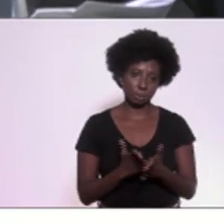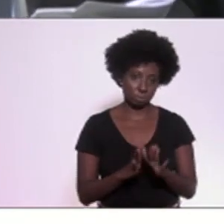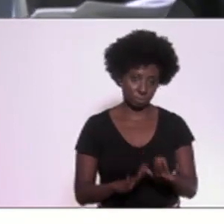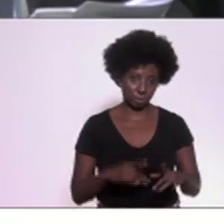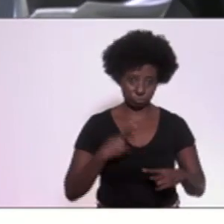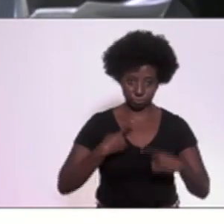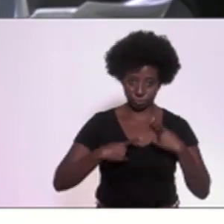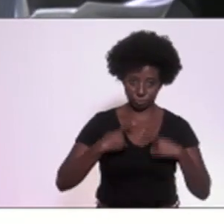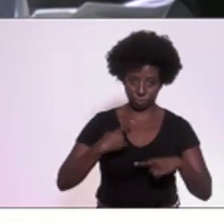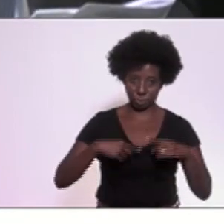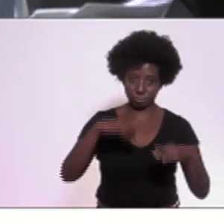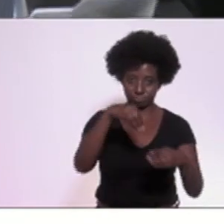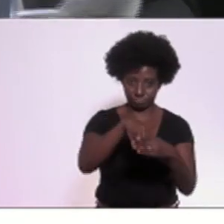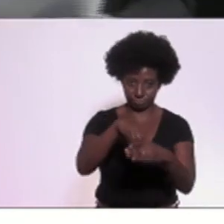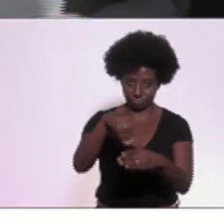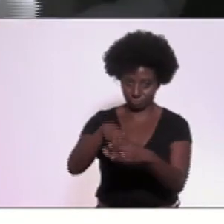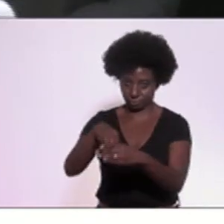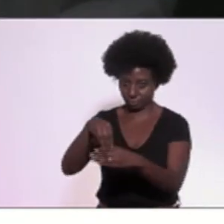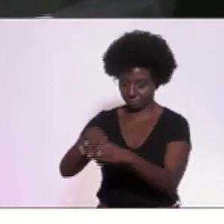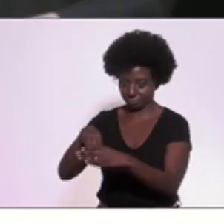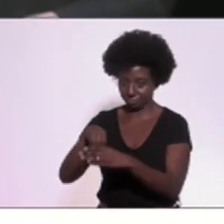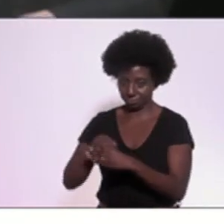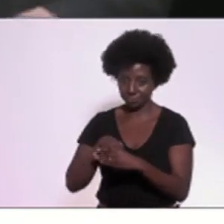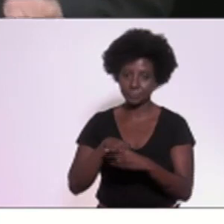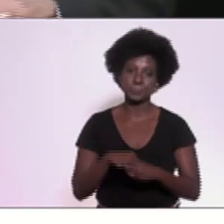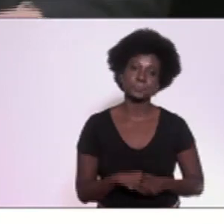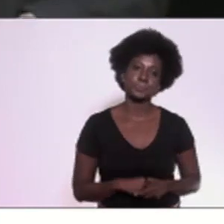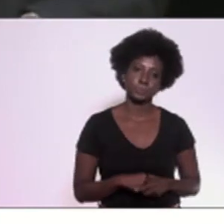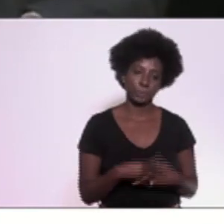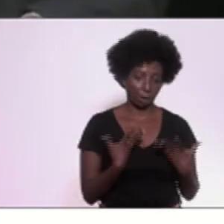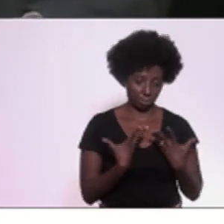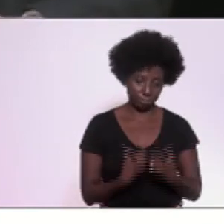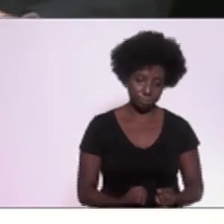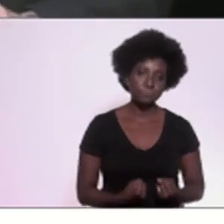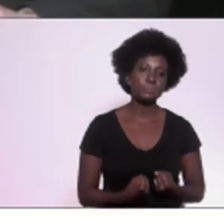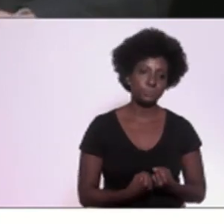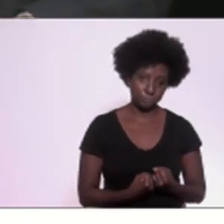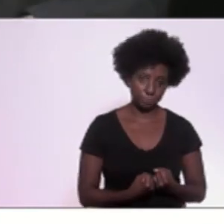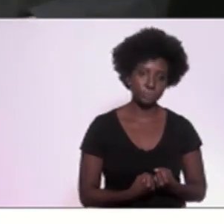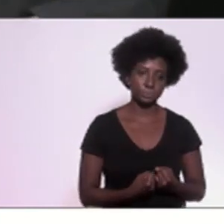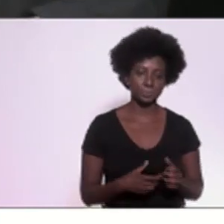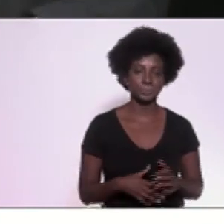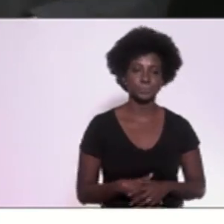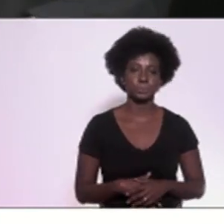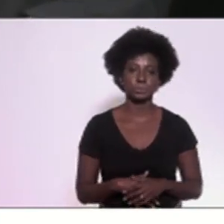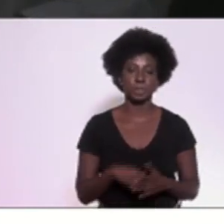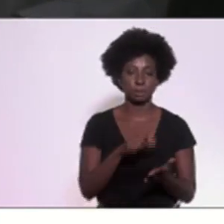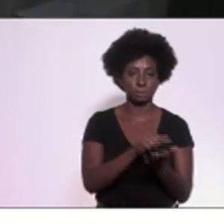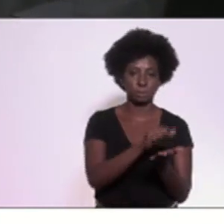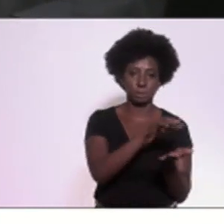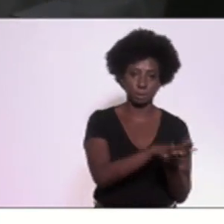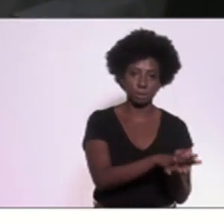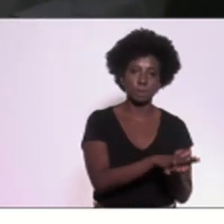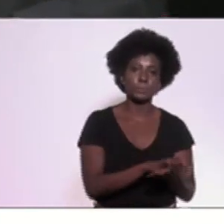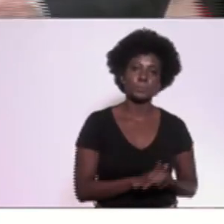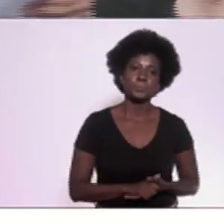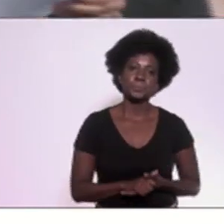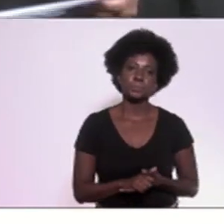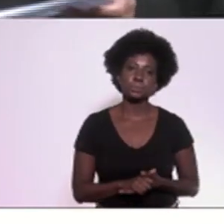em votação. Os senhores que aprovam, permaneçam como estão. Aprovado, vai à publicação. Indicação legislativa número